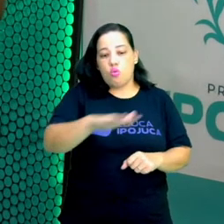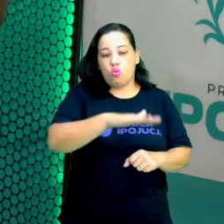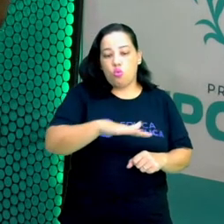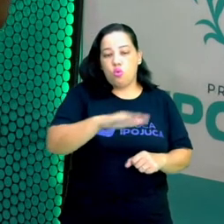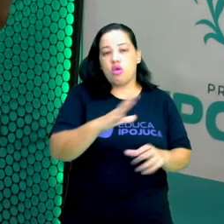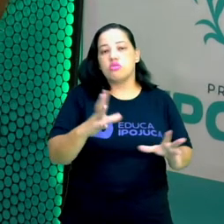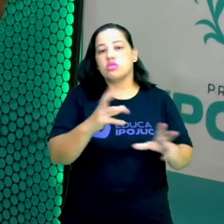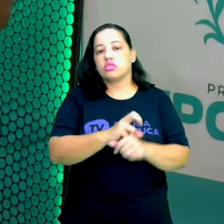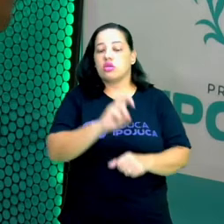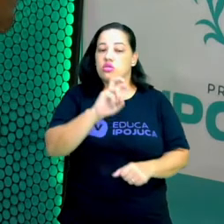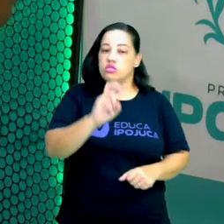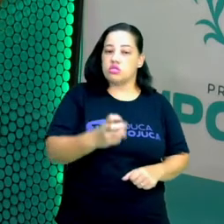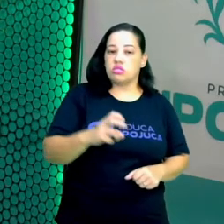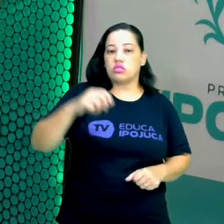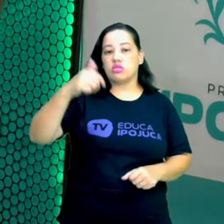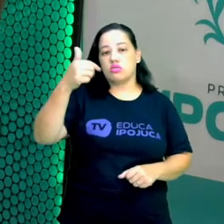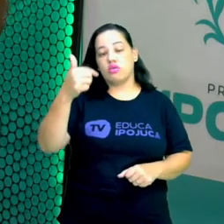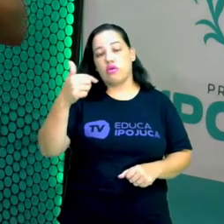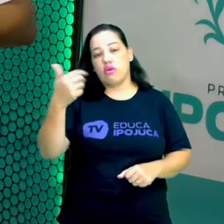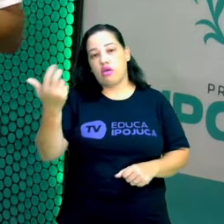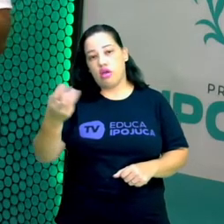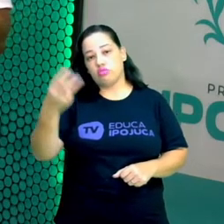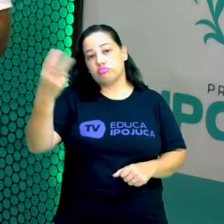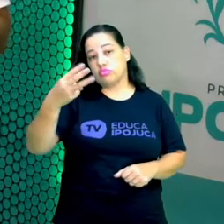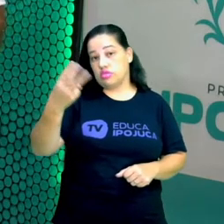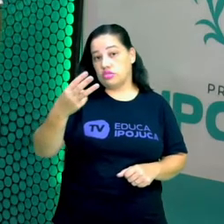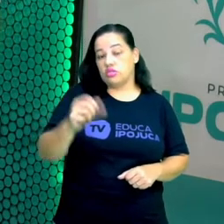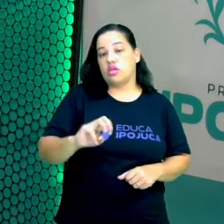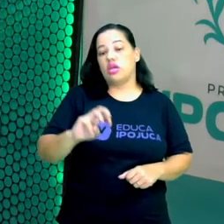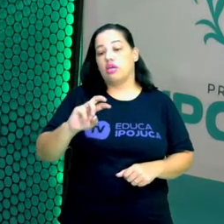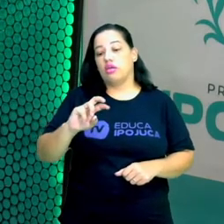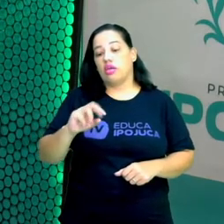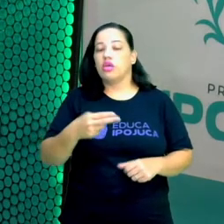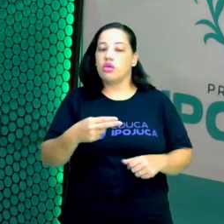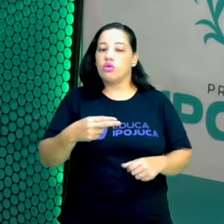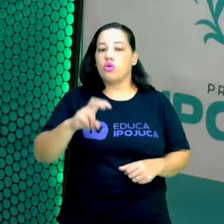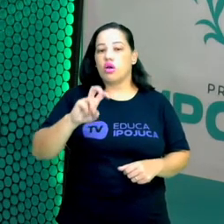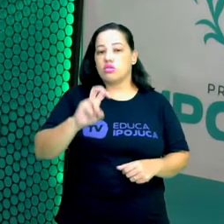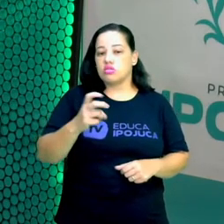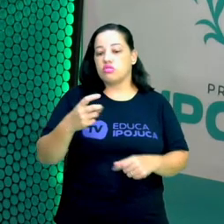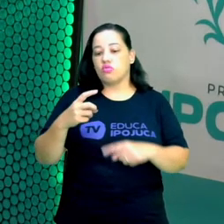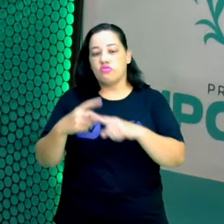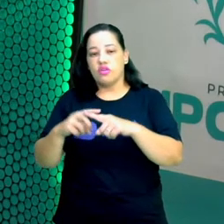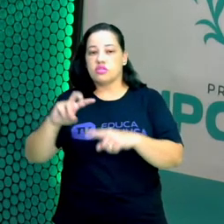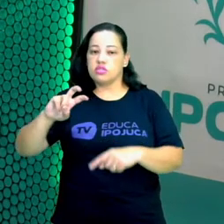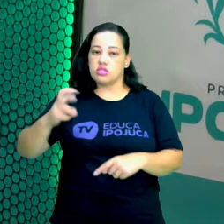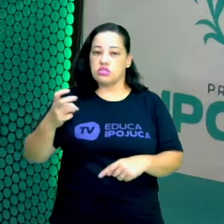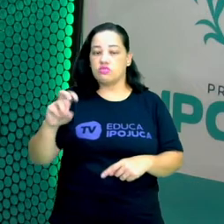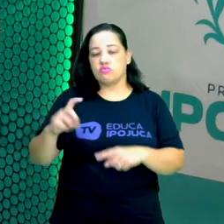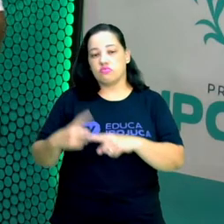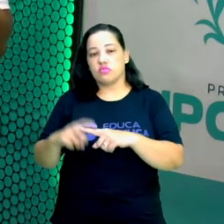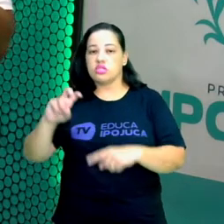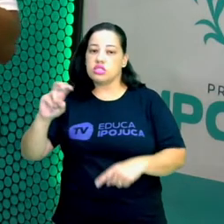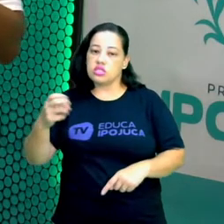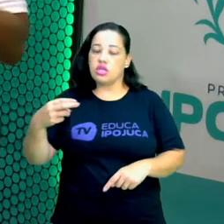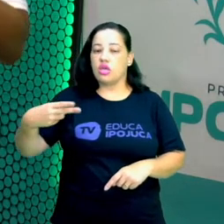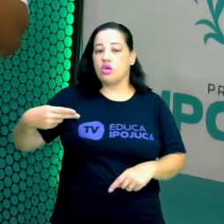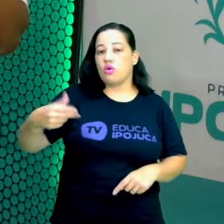terceira potência ou ao cubo, que é 5 vezes 5 vezes 5, que será igual a